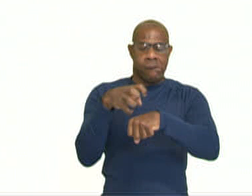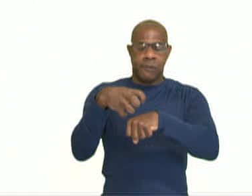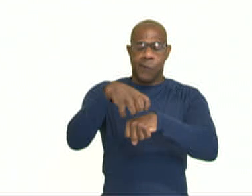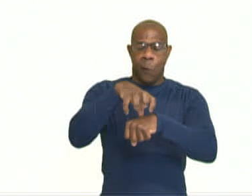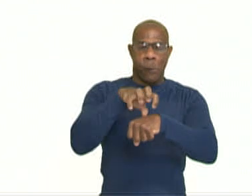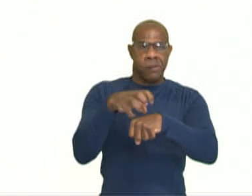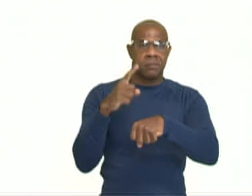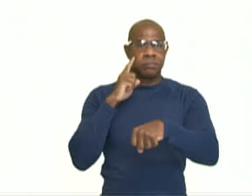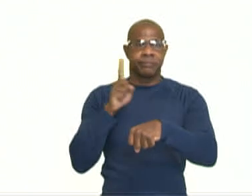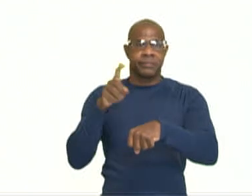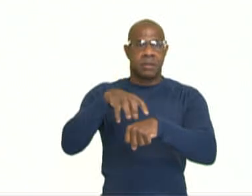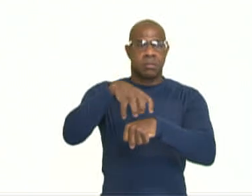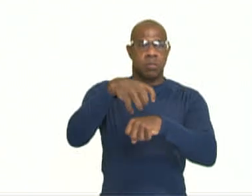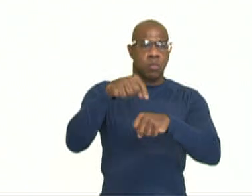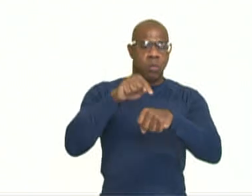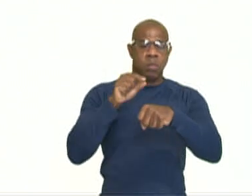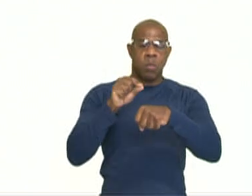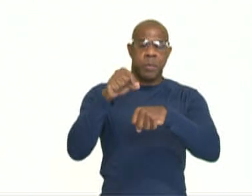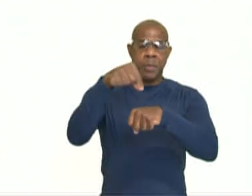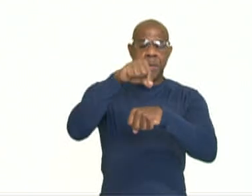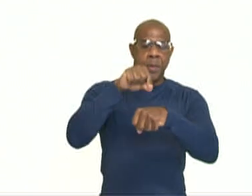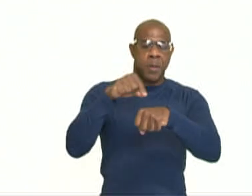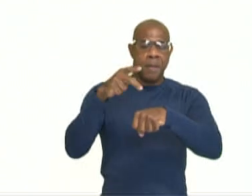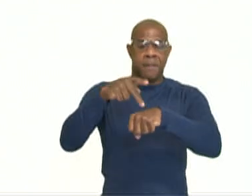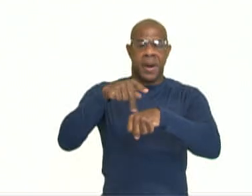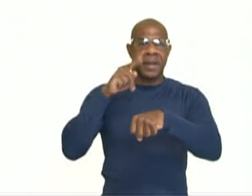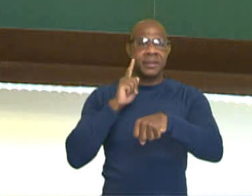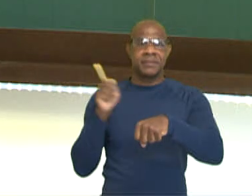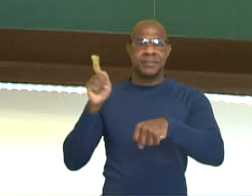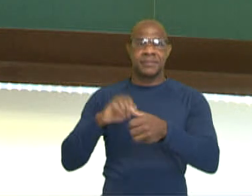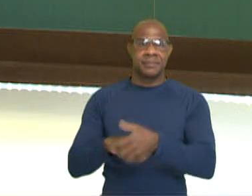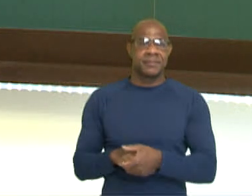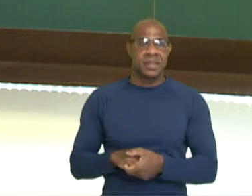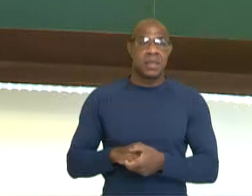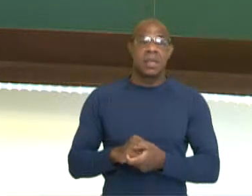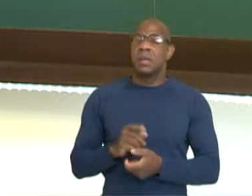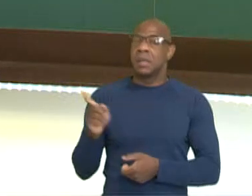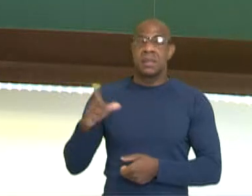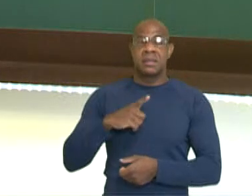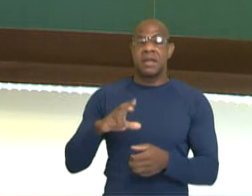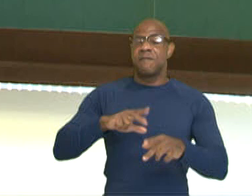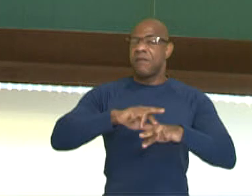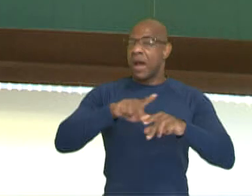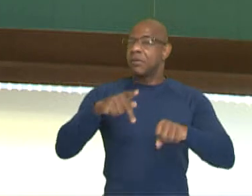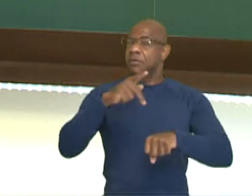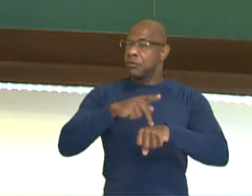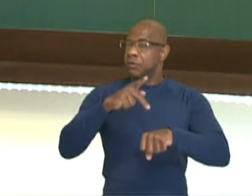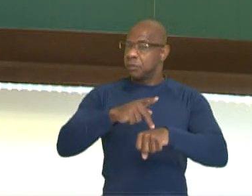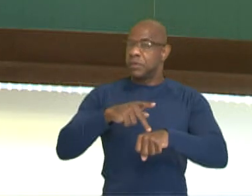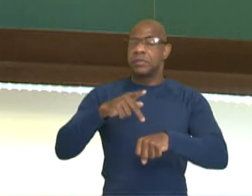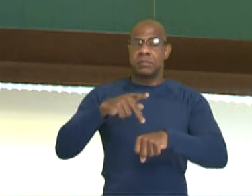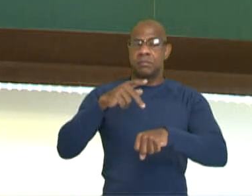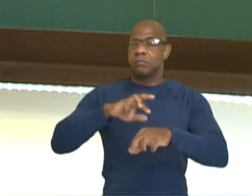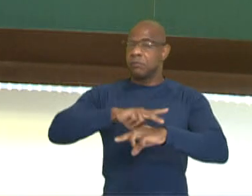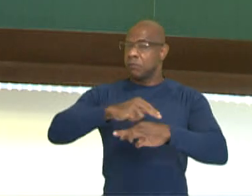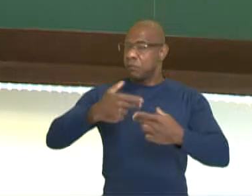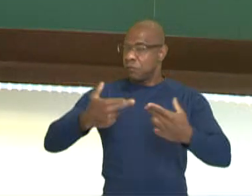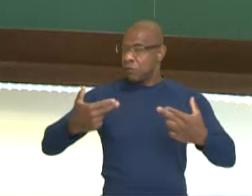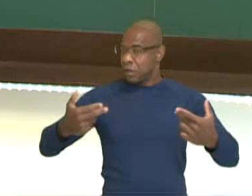um volume que se concretiza em termos de tipologia de rochas. Então nós temos vários tipos de rocha que vão